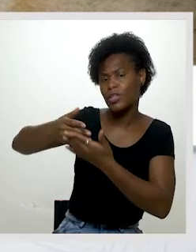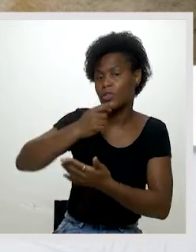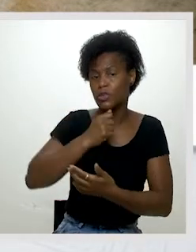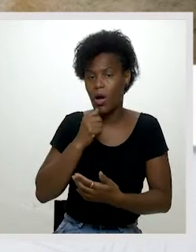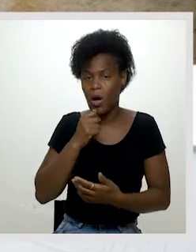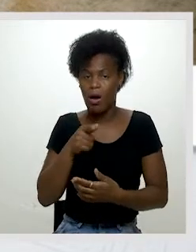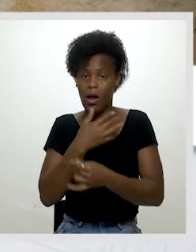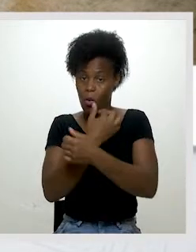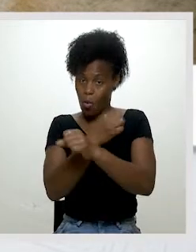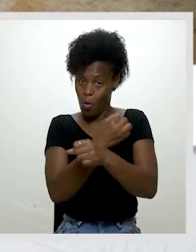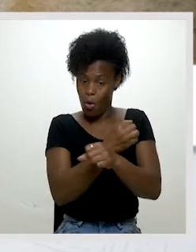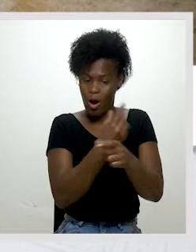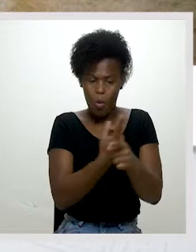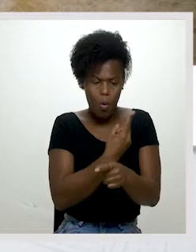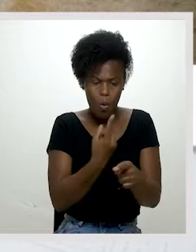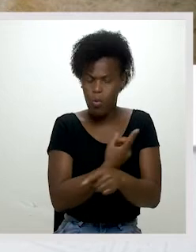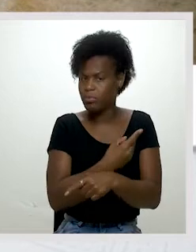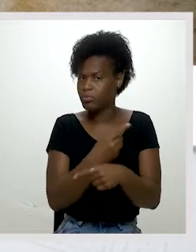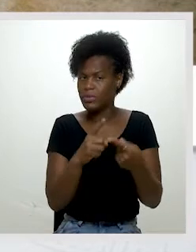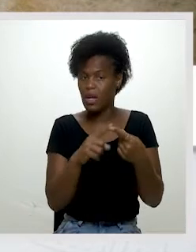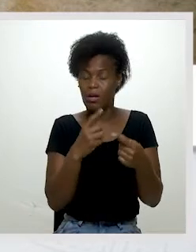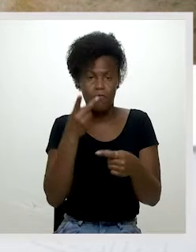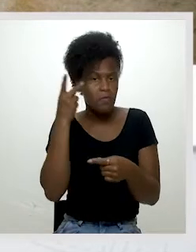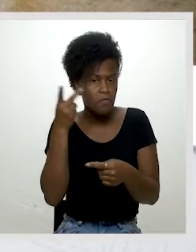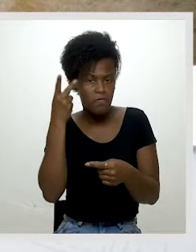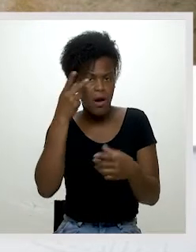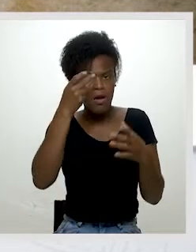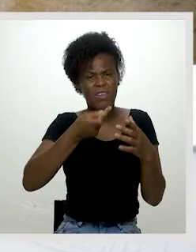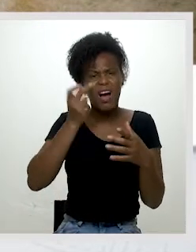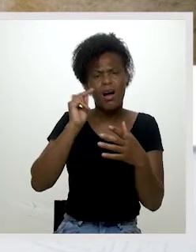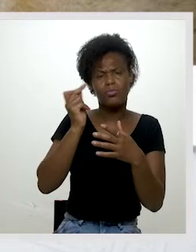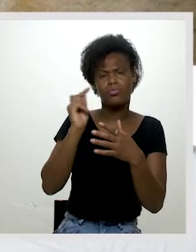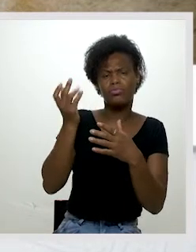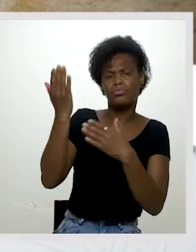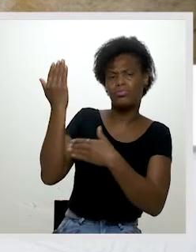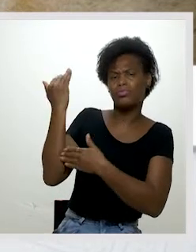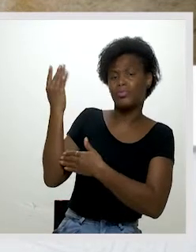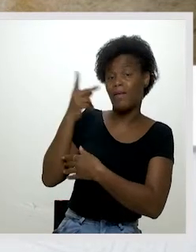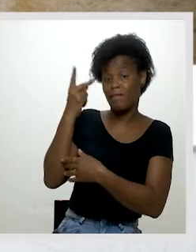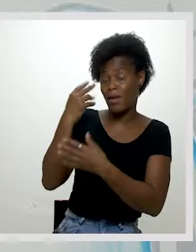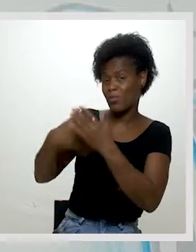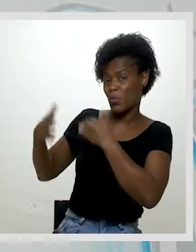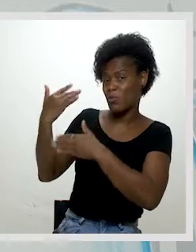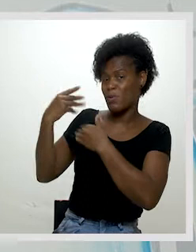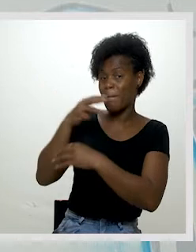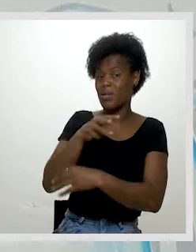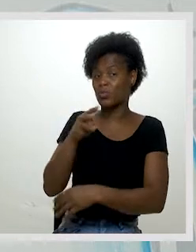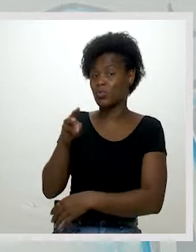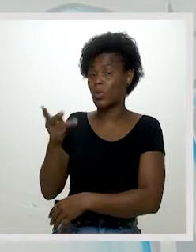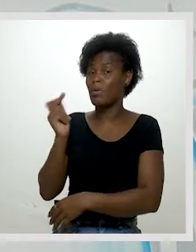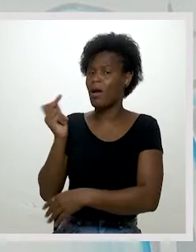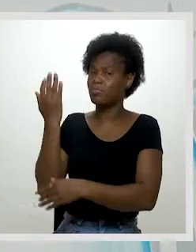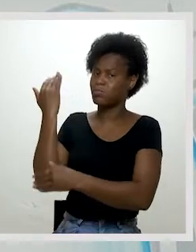Os fósseis são restos ou vestígios de seres vivos que viveram há muito tempo, né? Milhões e